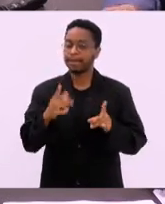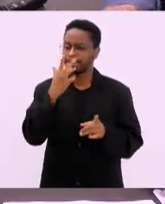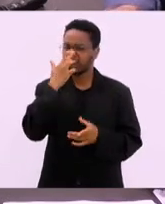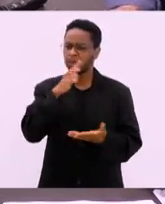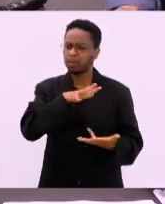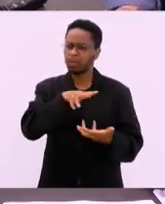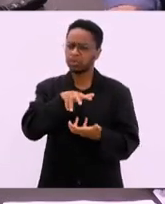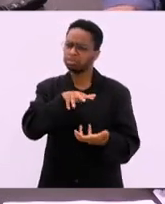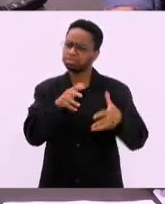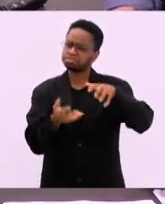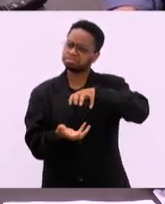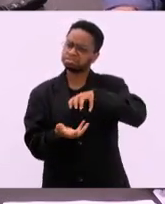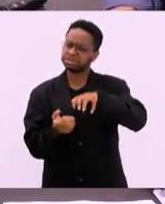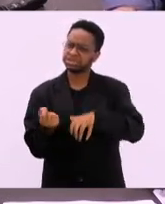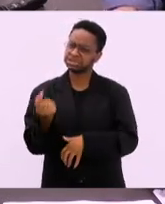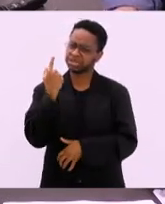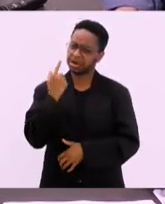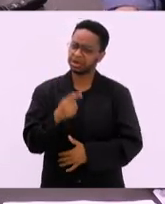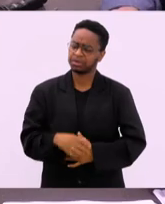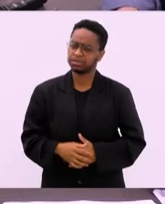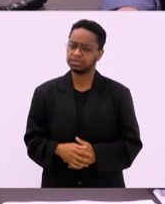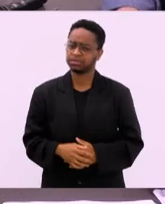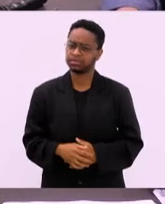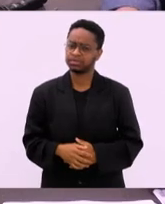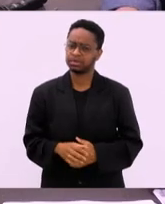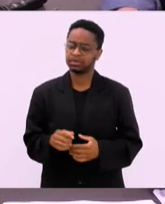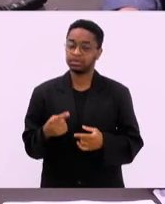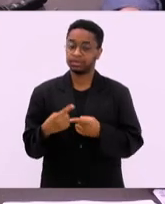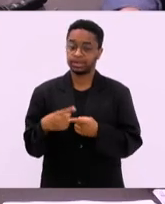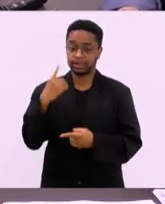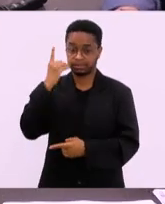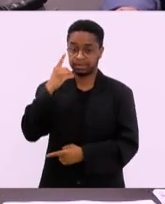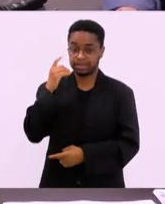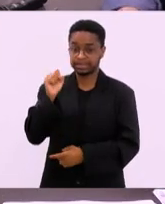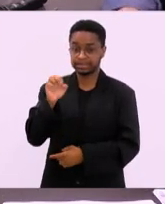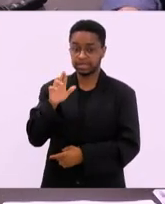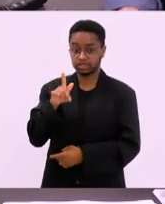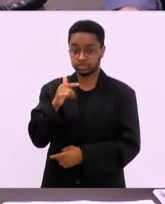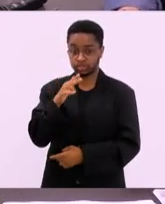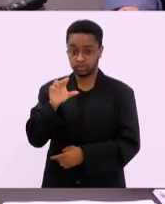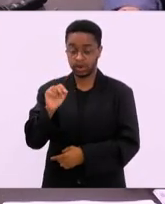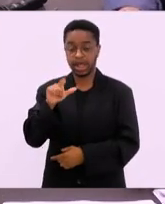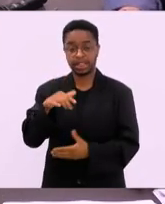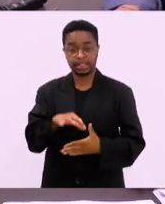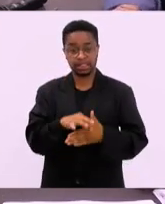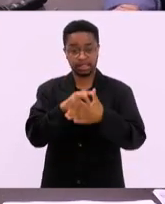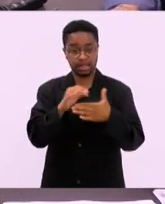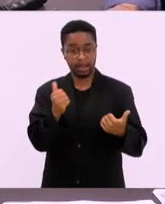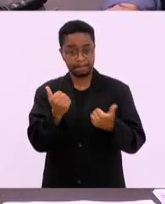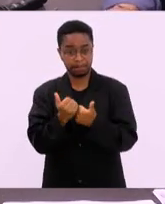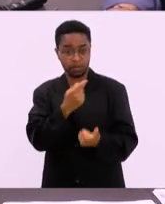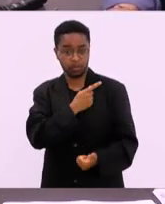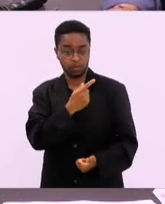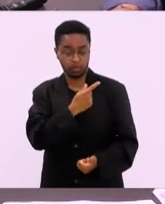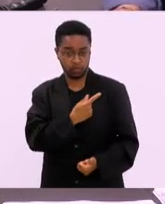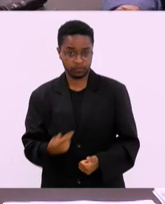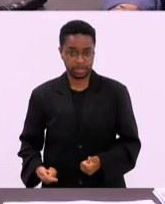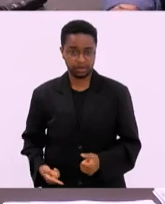mesmo, deputado Mink. Deputado doutor Serginho, líder do governo, abrindo um